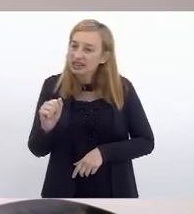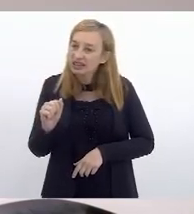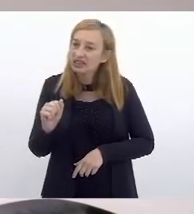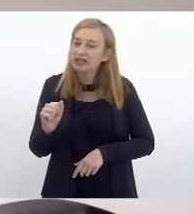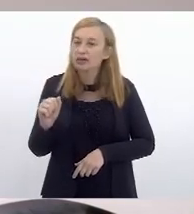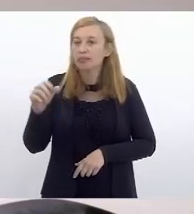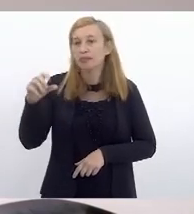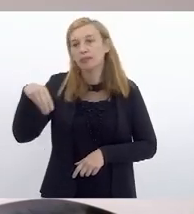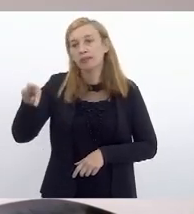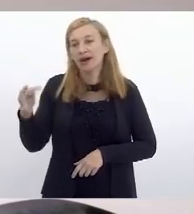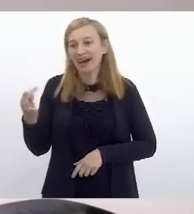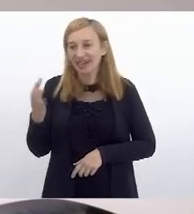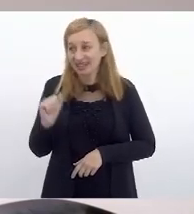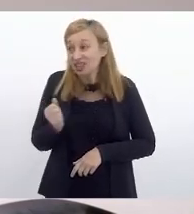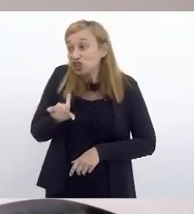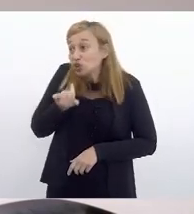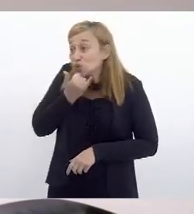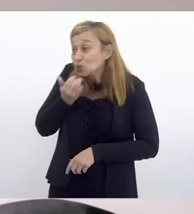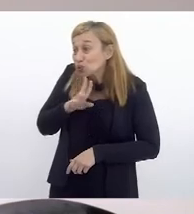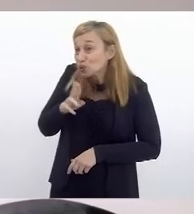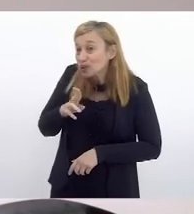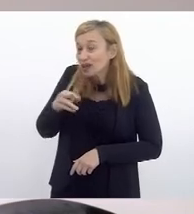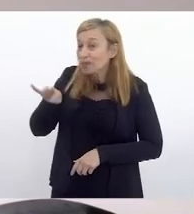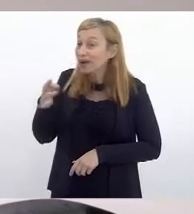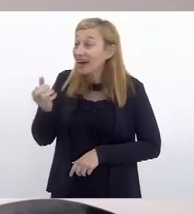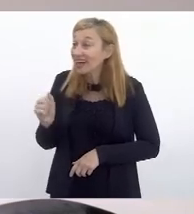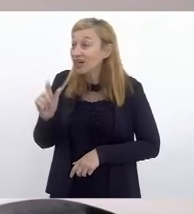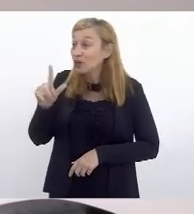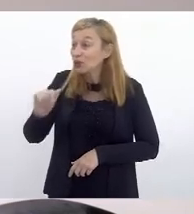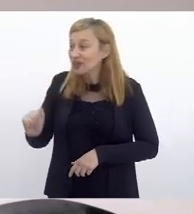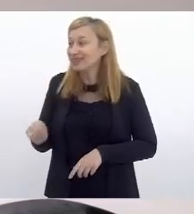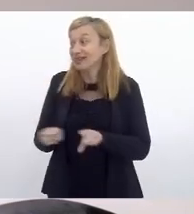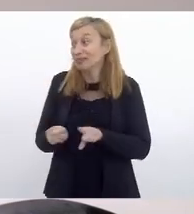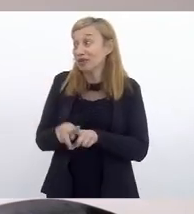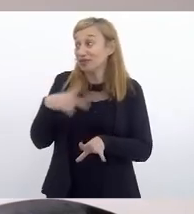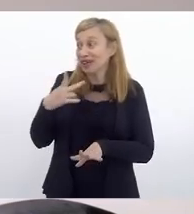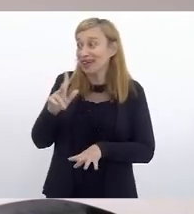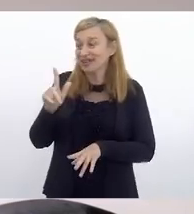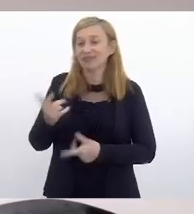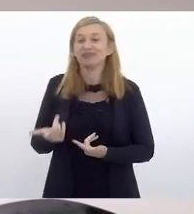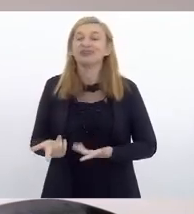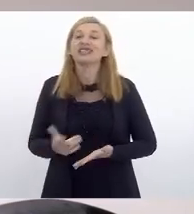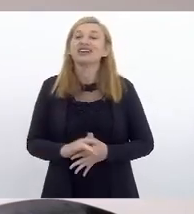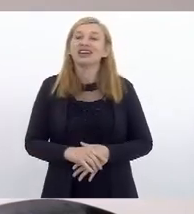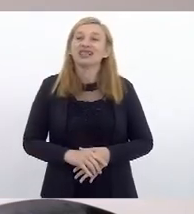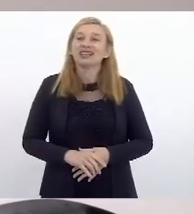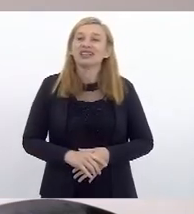Maria Marta, desculpe, Maria Marta, eu ia te chamar de Maria Luísa também, né?